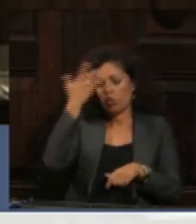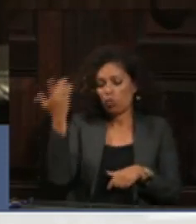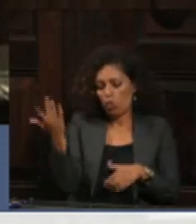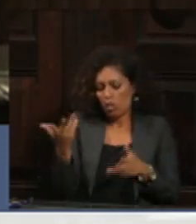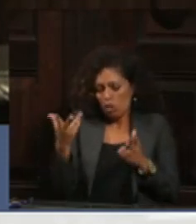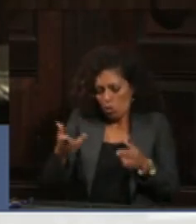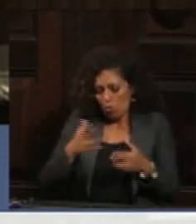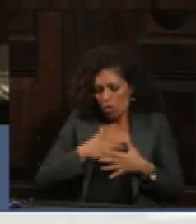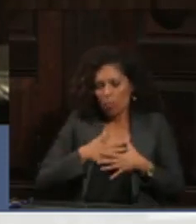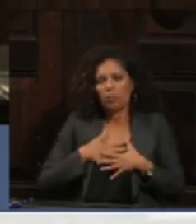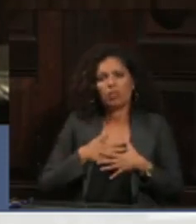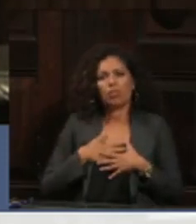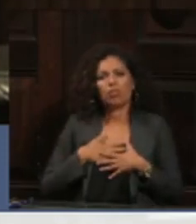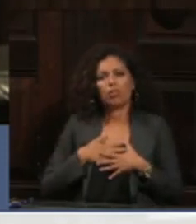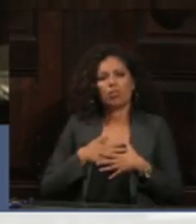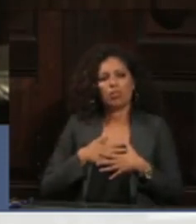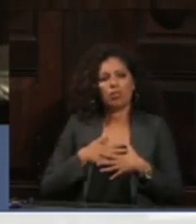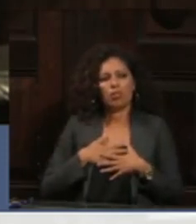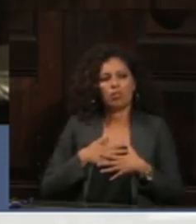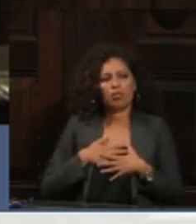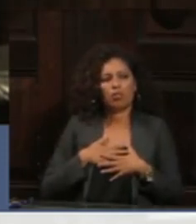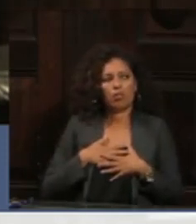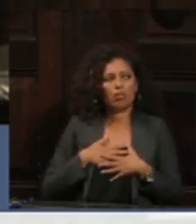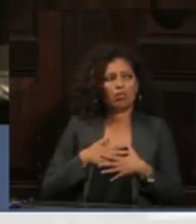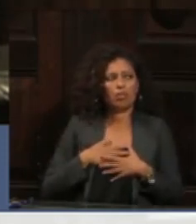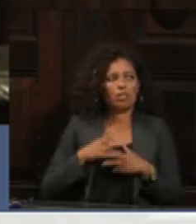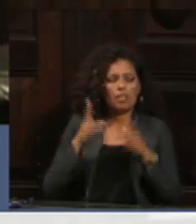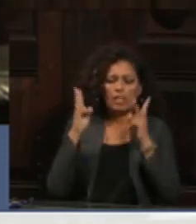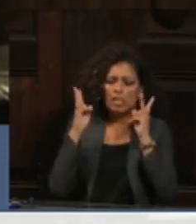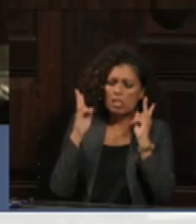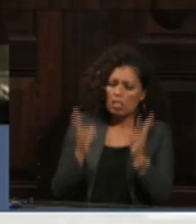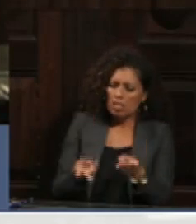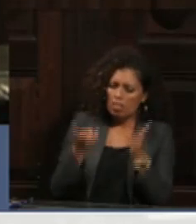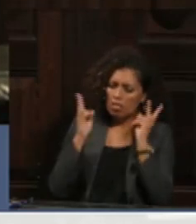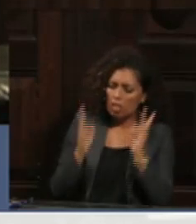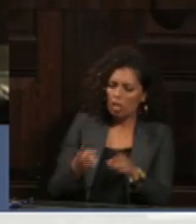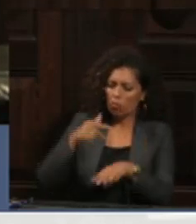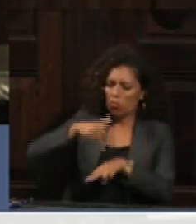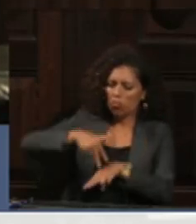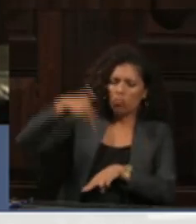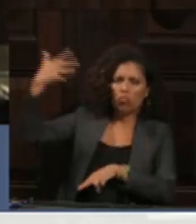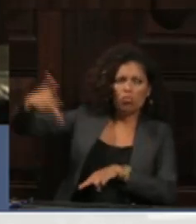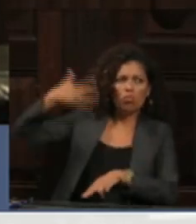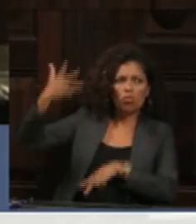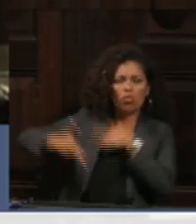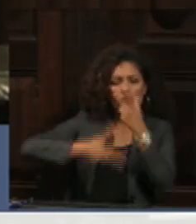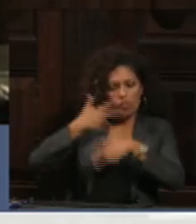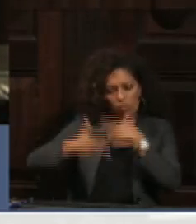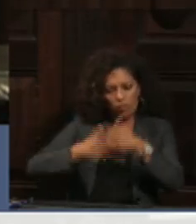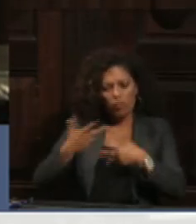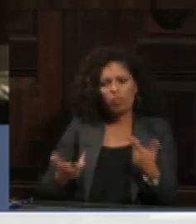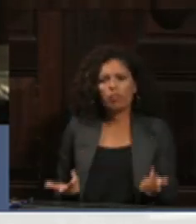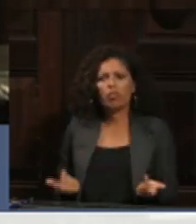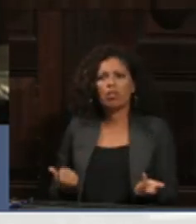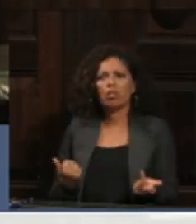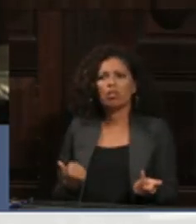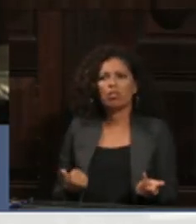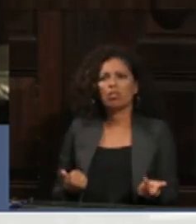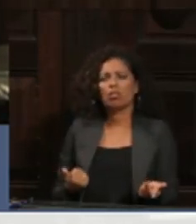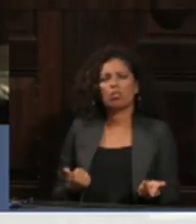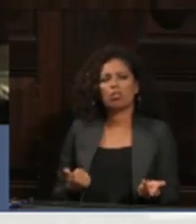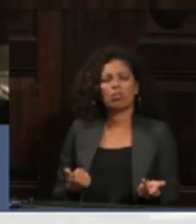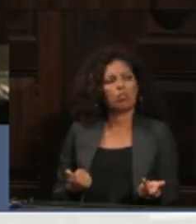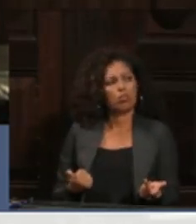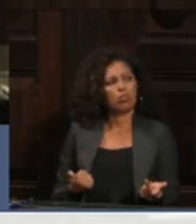eu, estejam o tempo todo usando essa tribuna para evidenciar o que não é